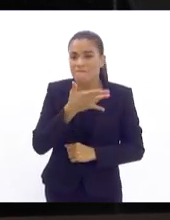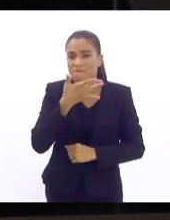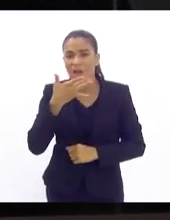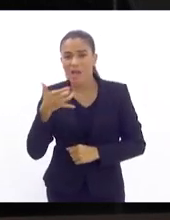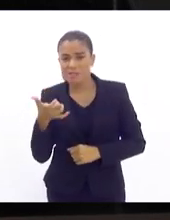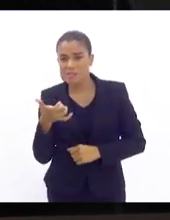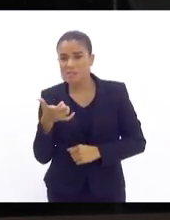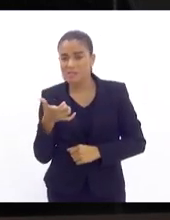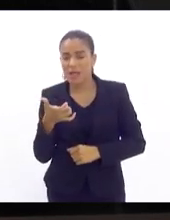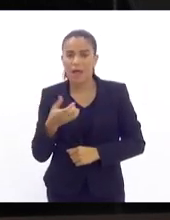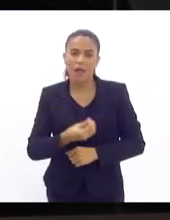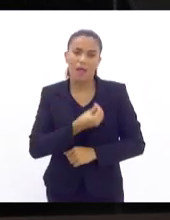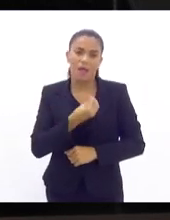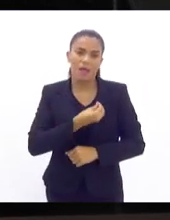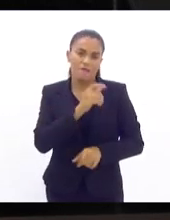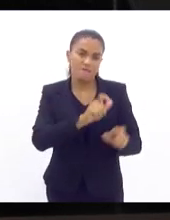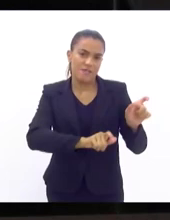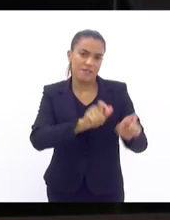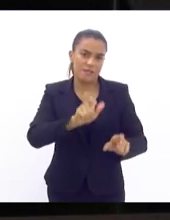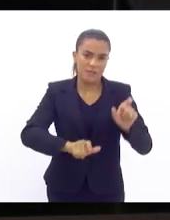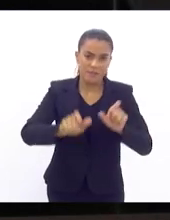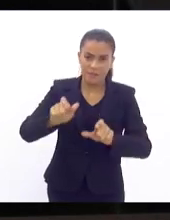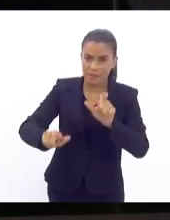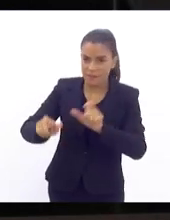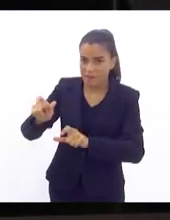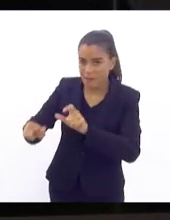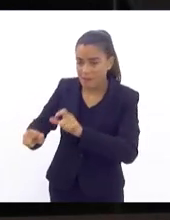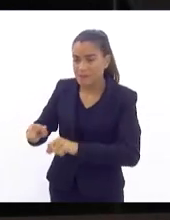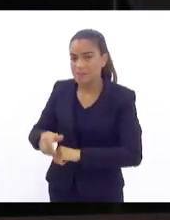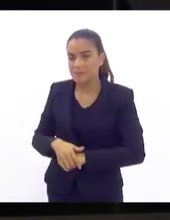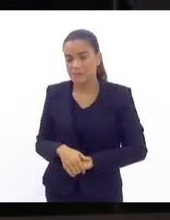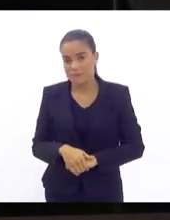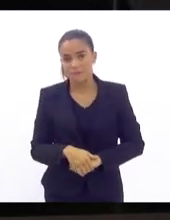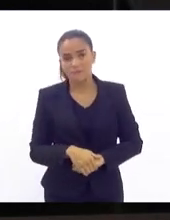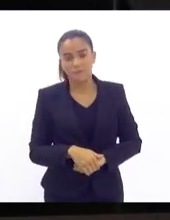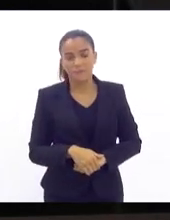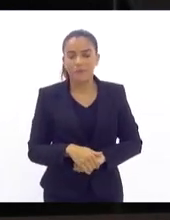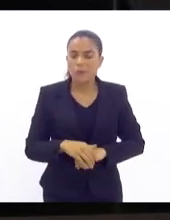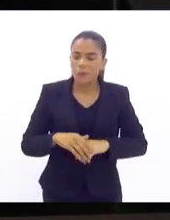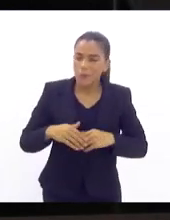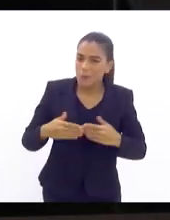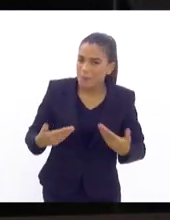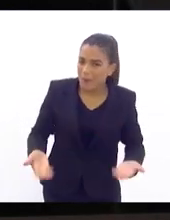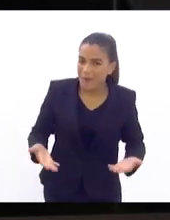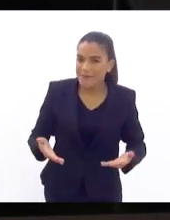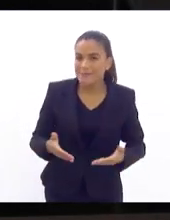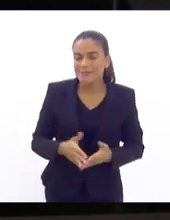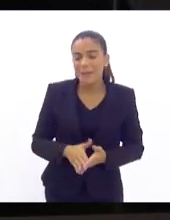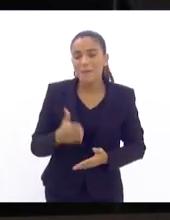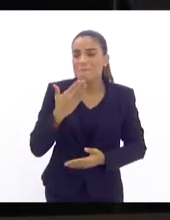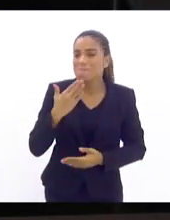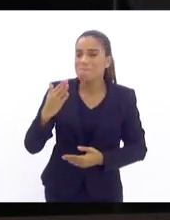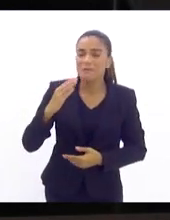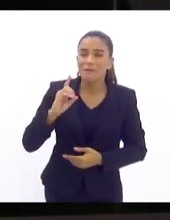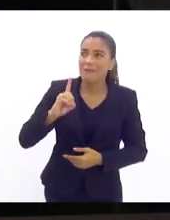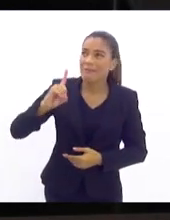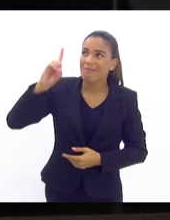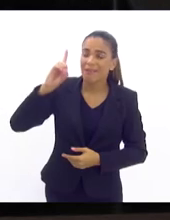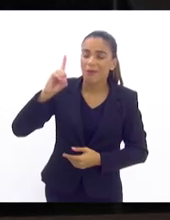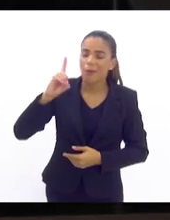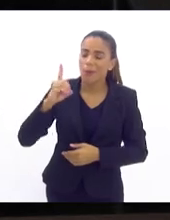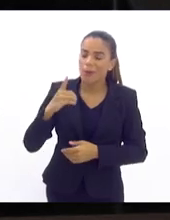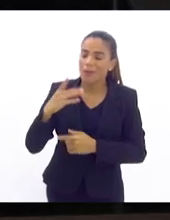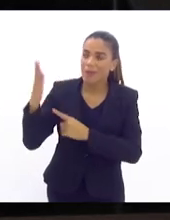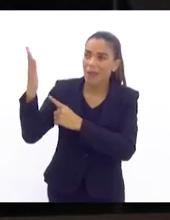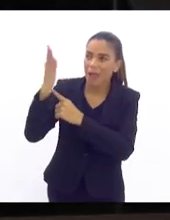facilitar a vida dessas pessoas. No mais, é pedir a Deus que nos guie, que